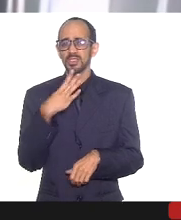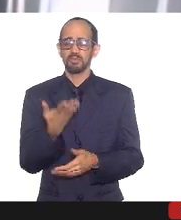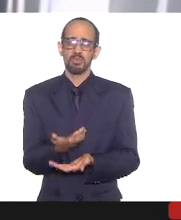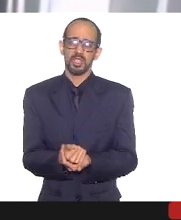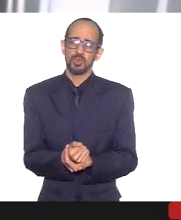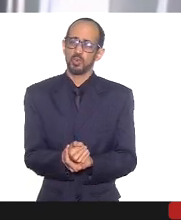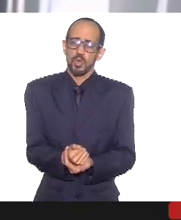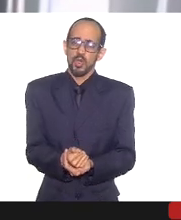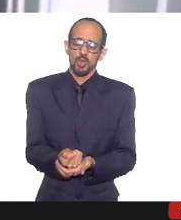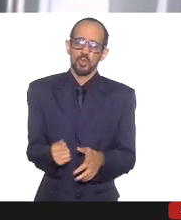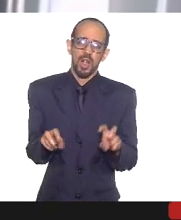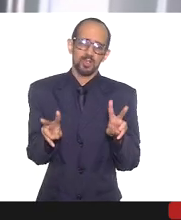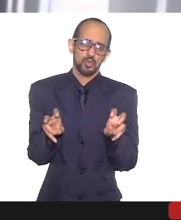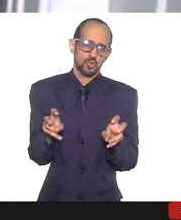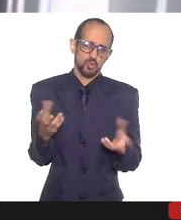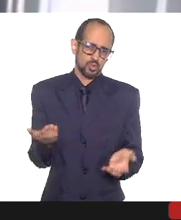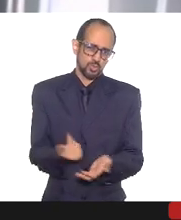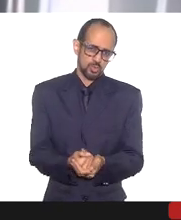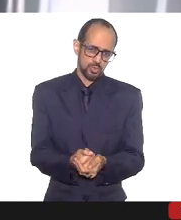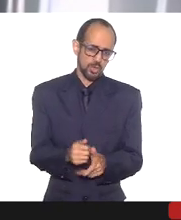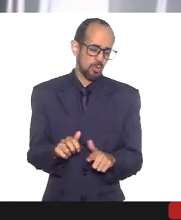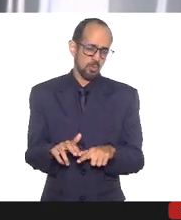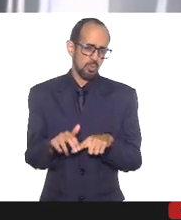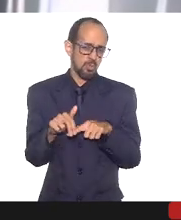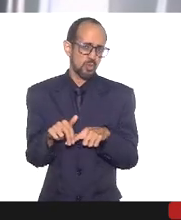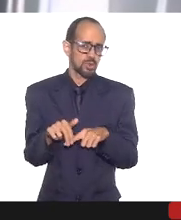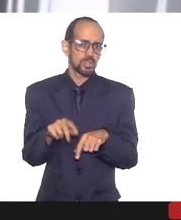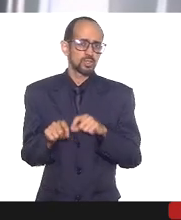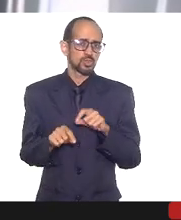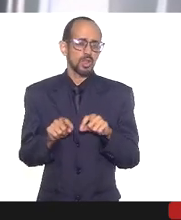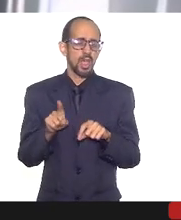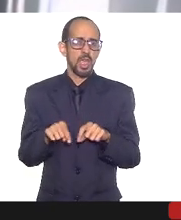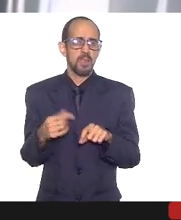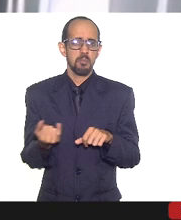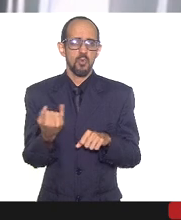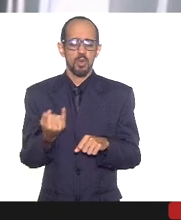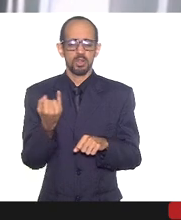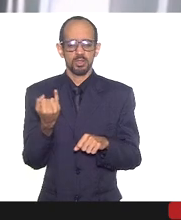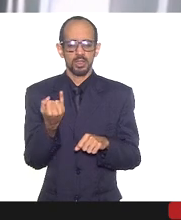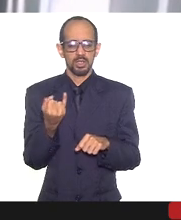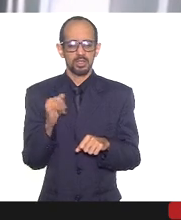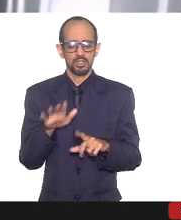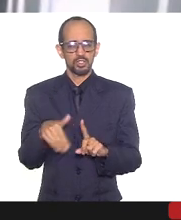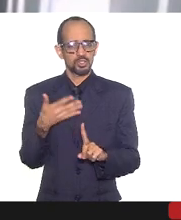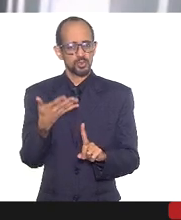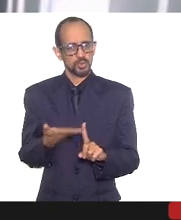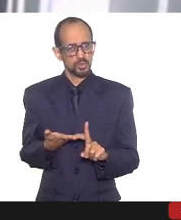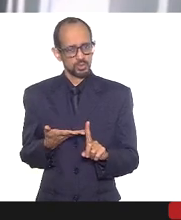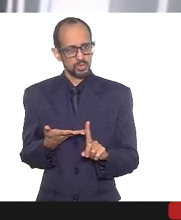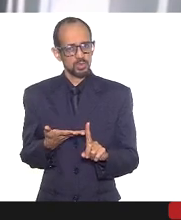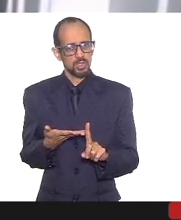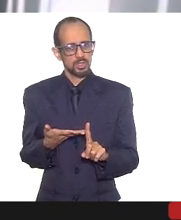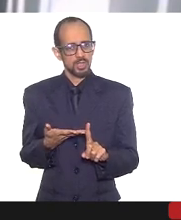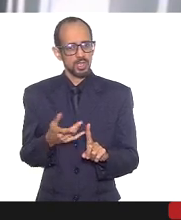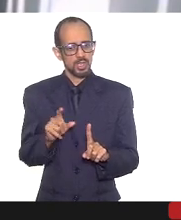e tenha muitas divergências com o governo, é imperioso aqui reconhecer, né, e eu faço isso publicamente, como o Conte é um quadro que conhece a pauta da